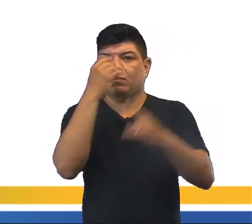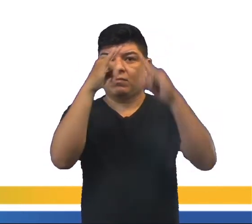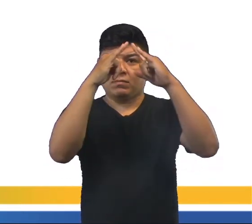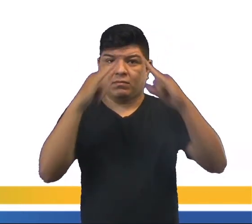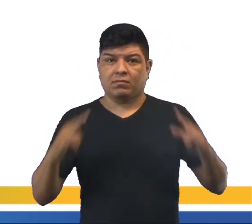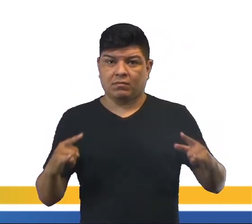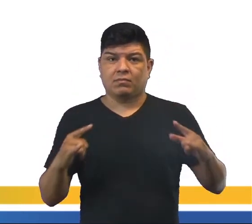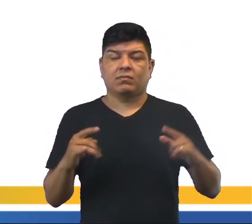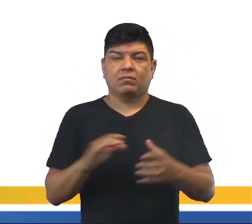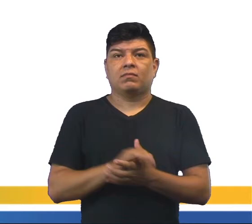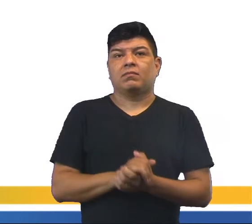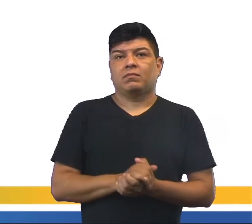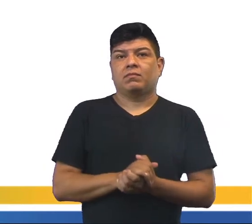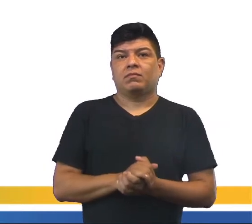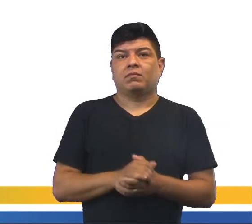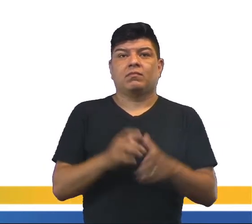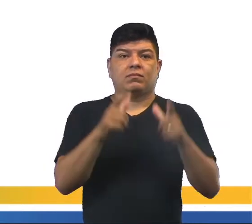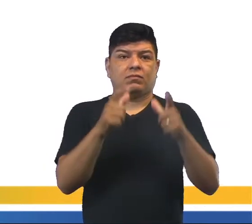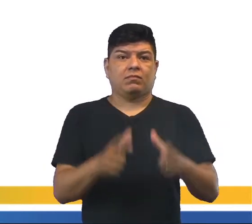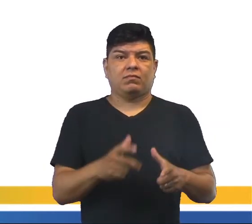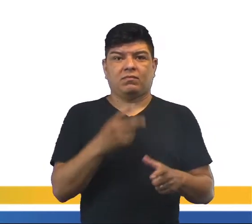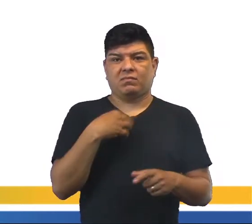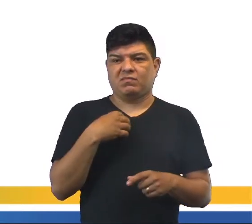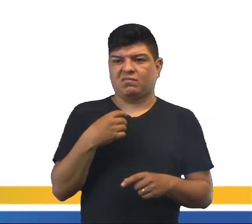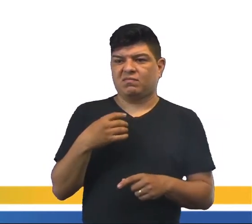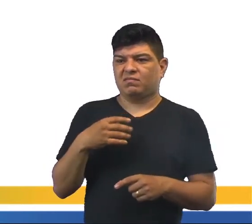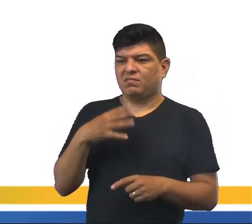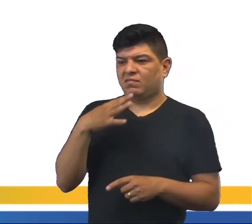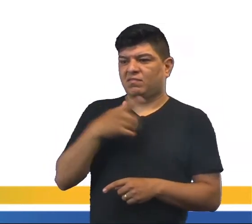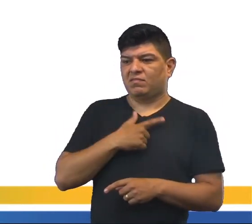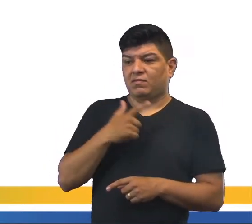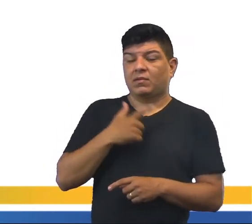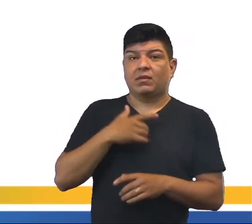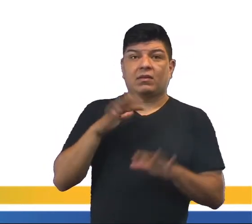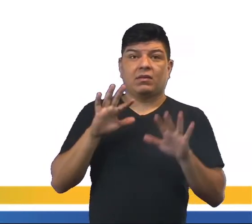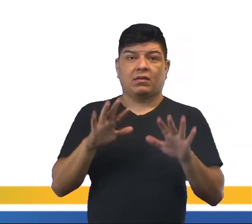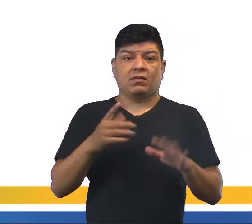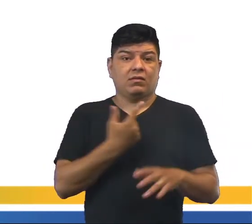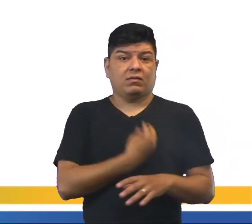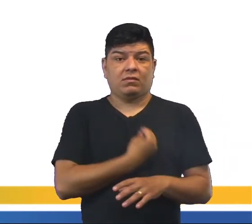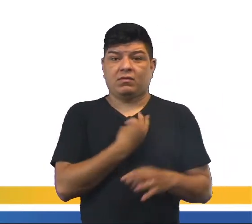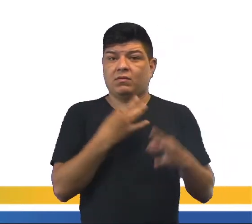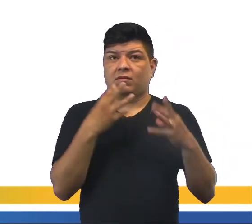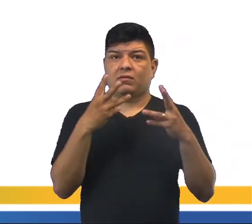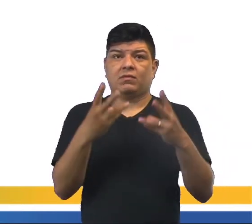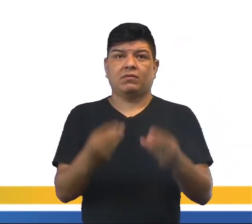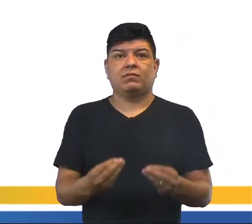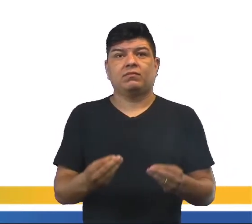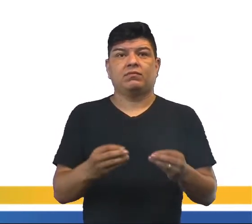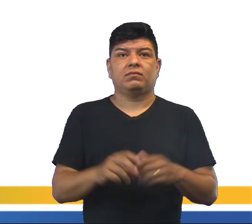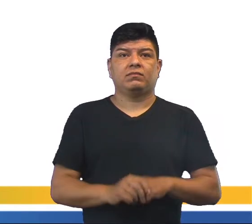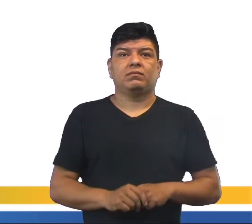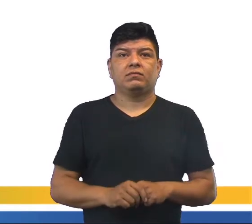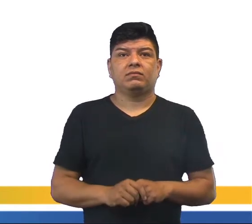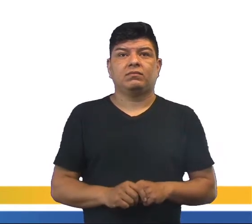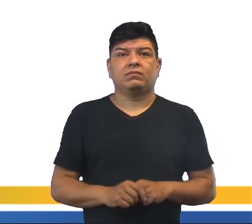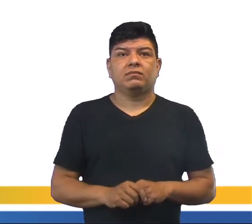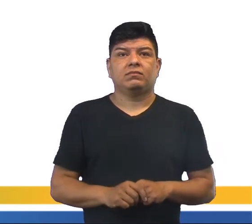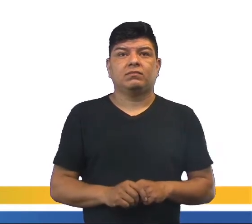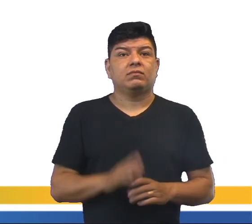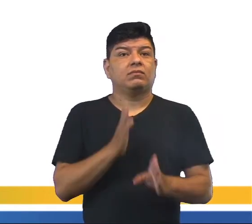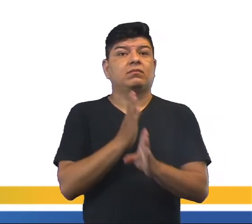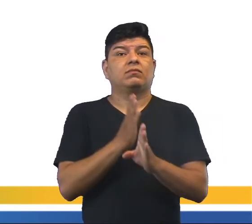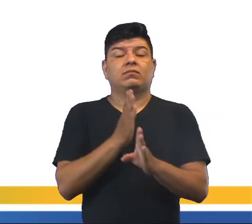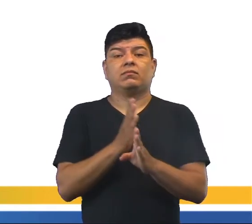onde eram tidos como aberrações a sua vida praticamente toda. Aí por